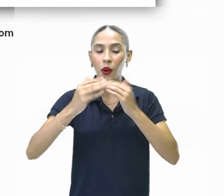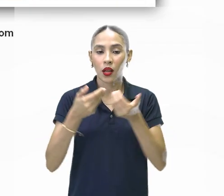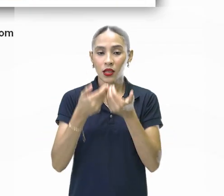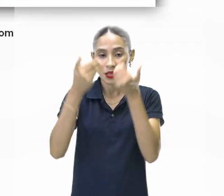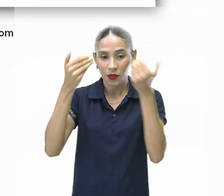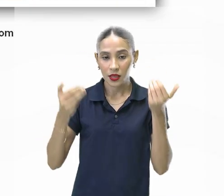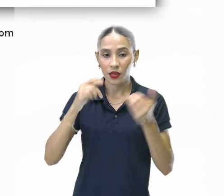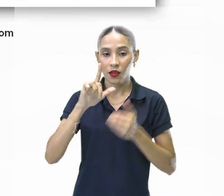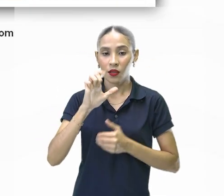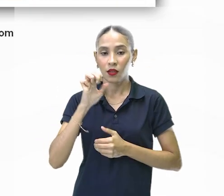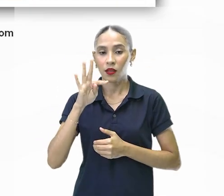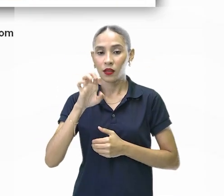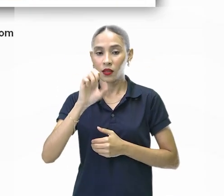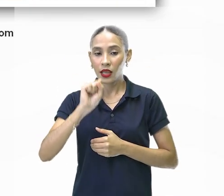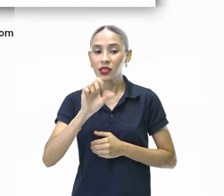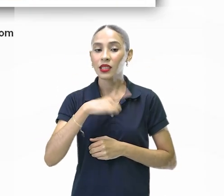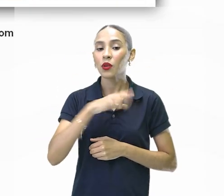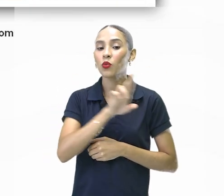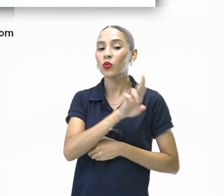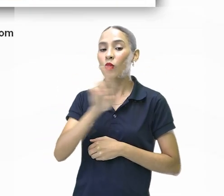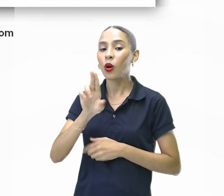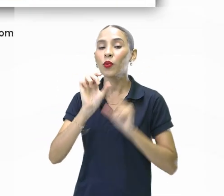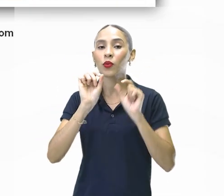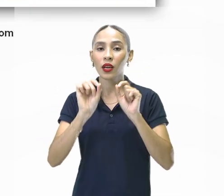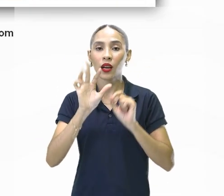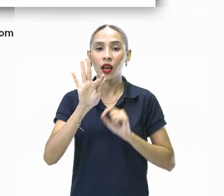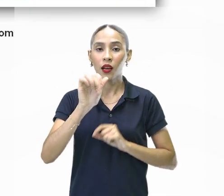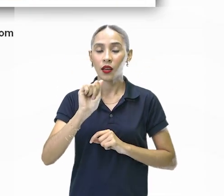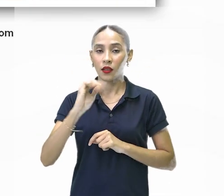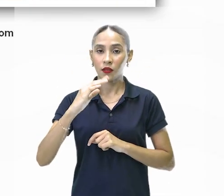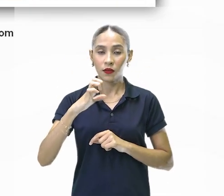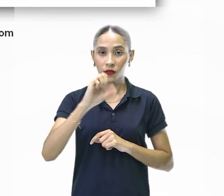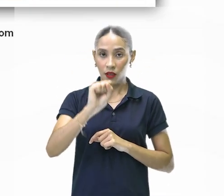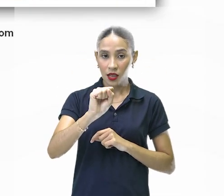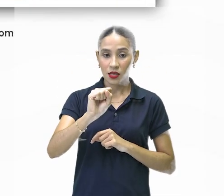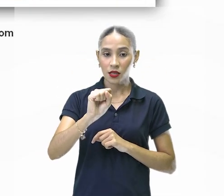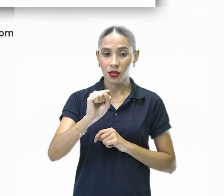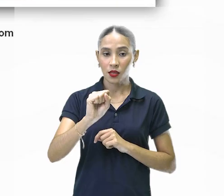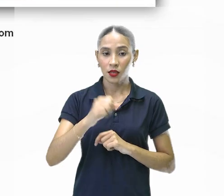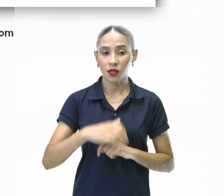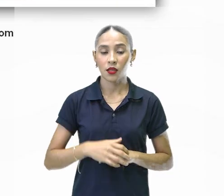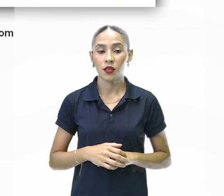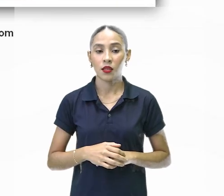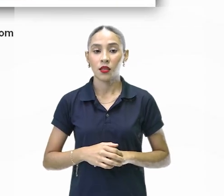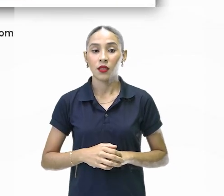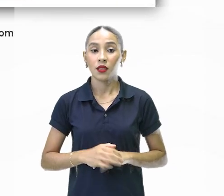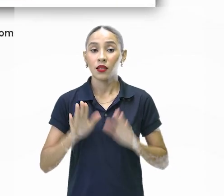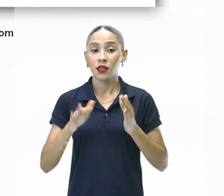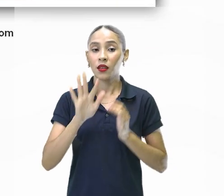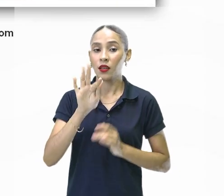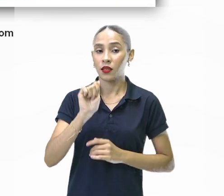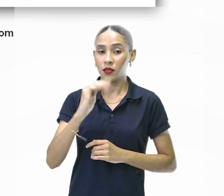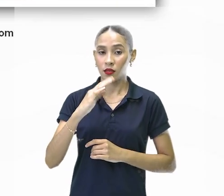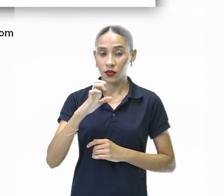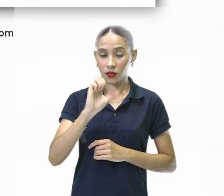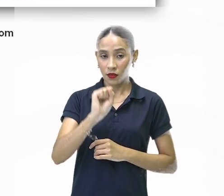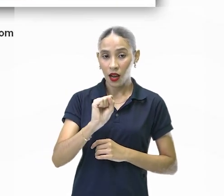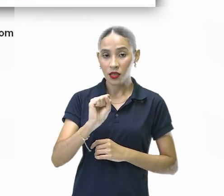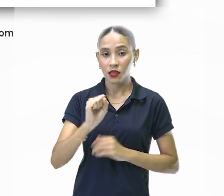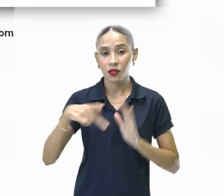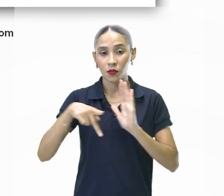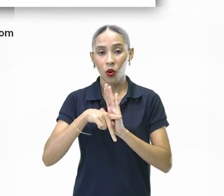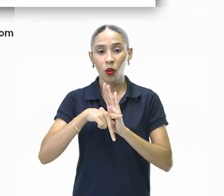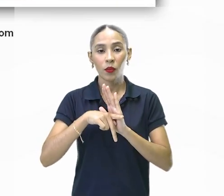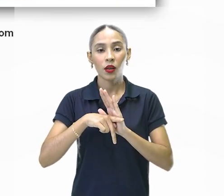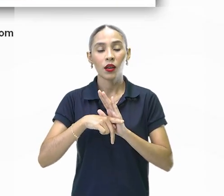da lente são denominadas faces. As faces da lente